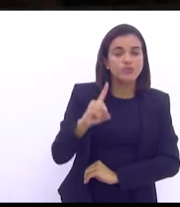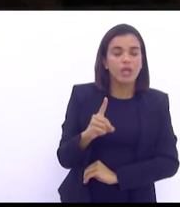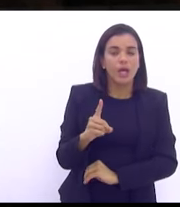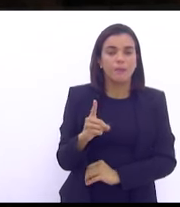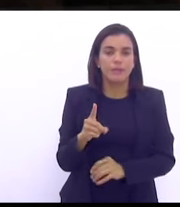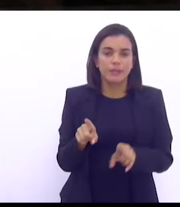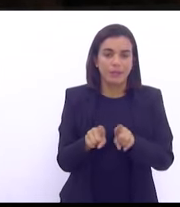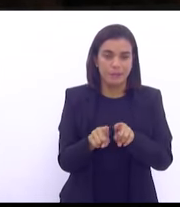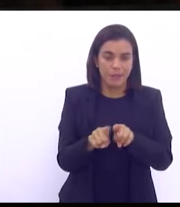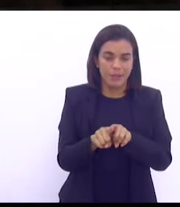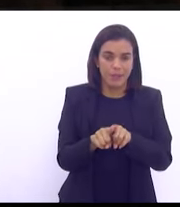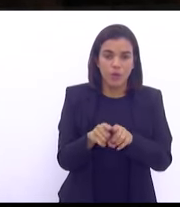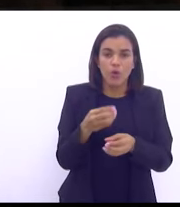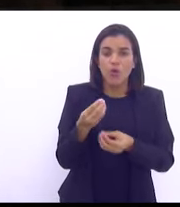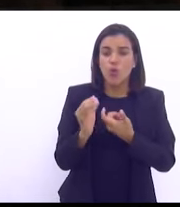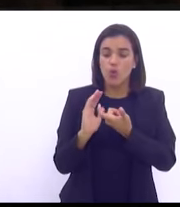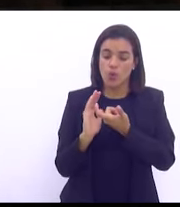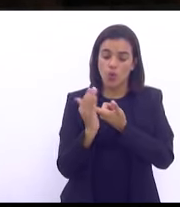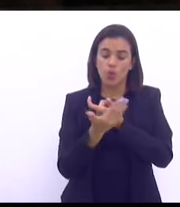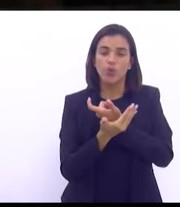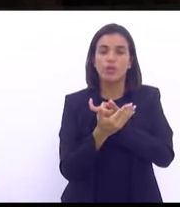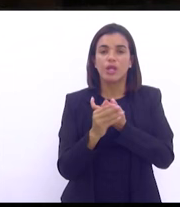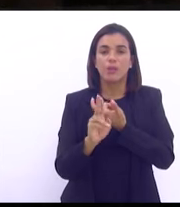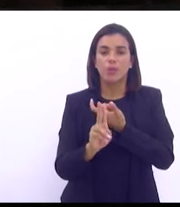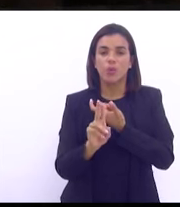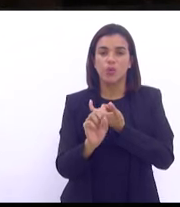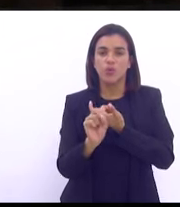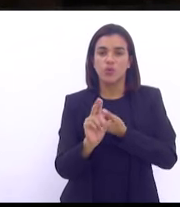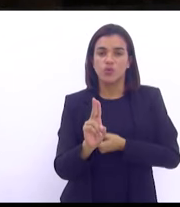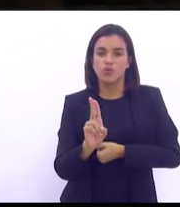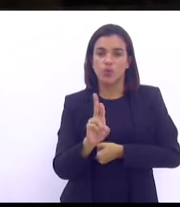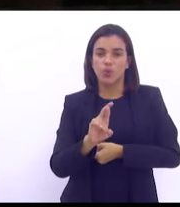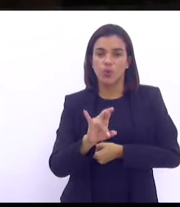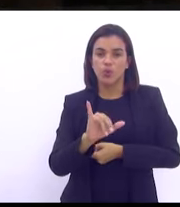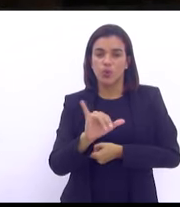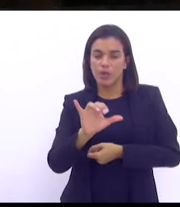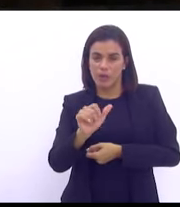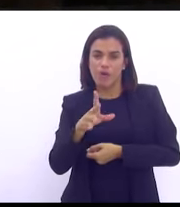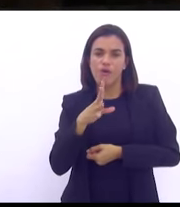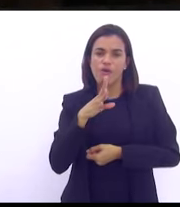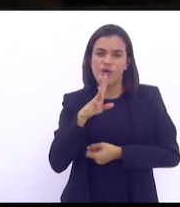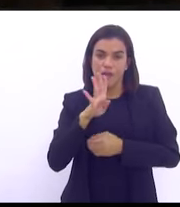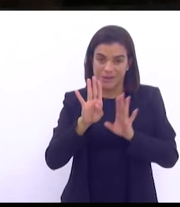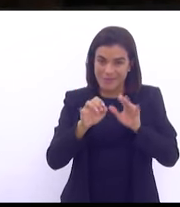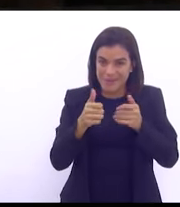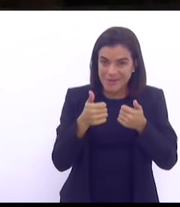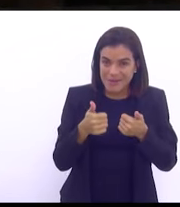Átila Nunes, o termo usura, que Vossa Excelência conhece bem.